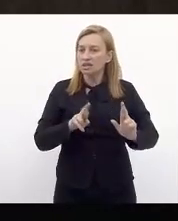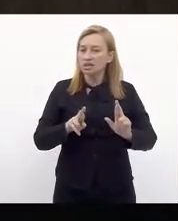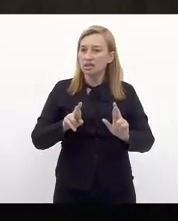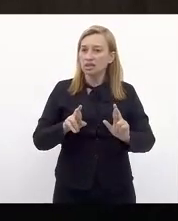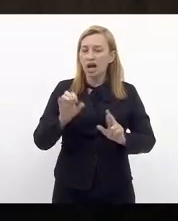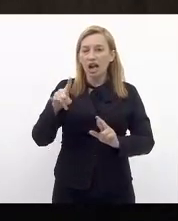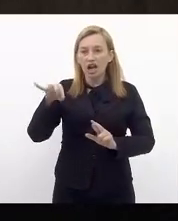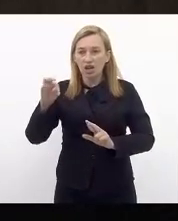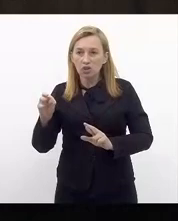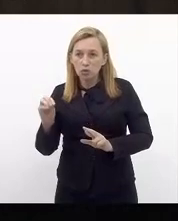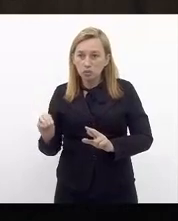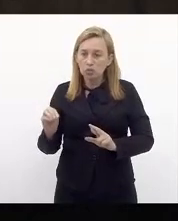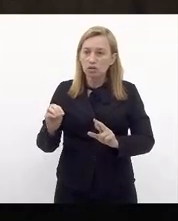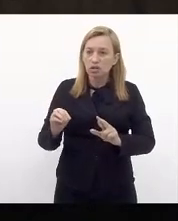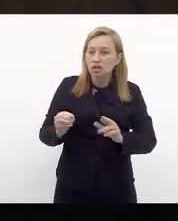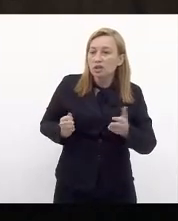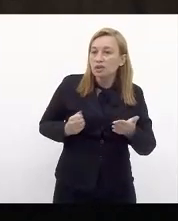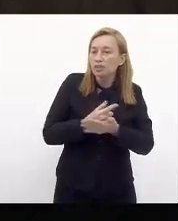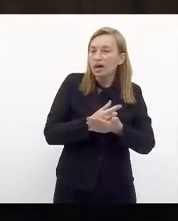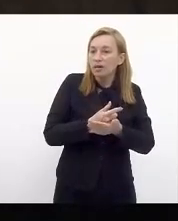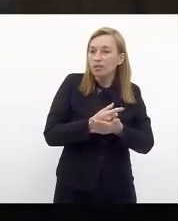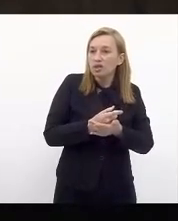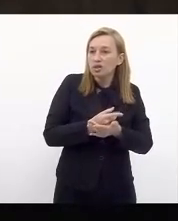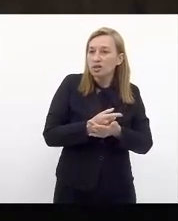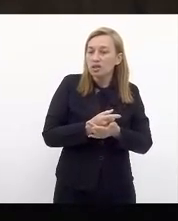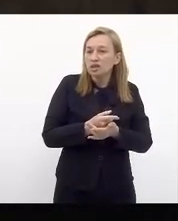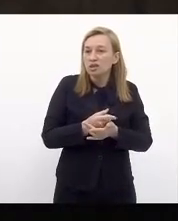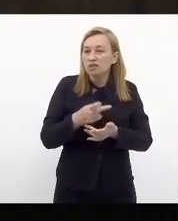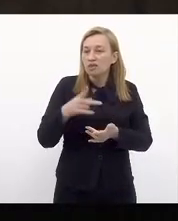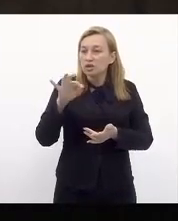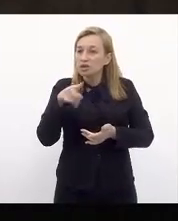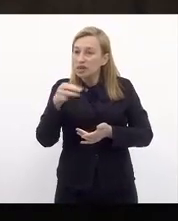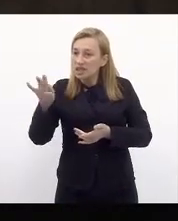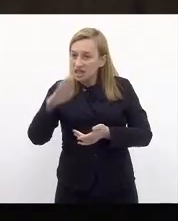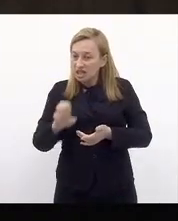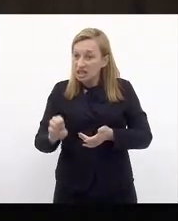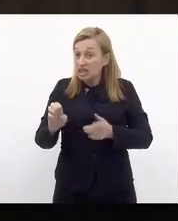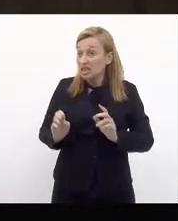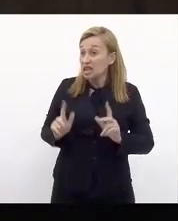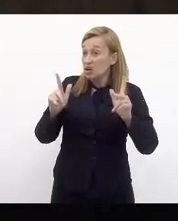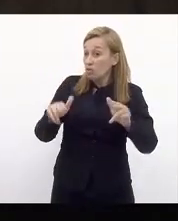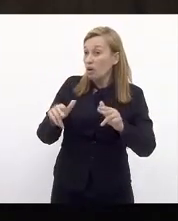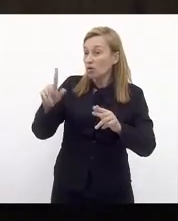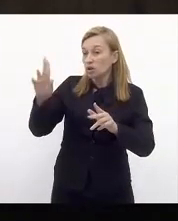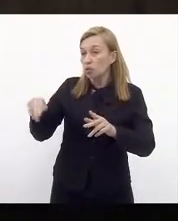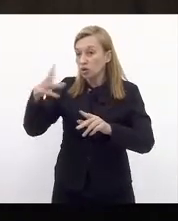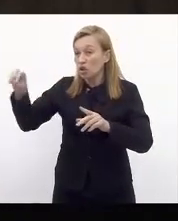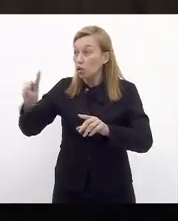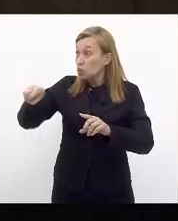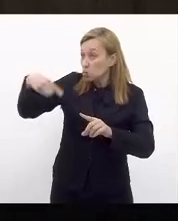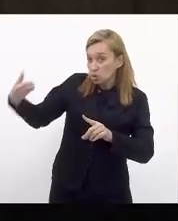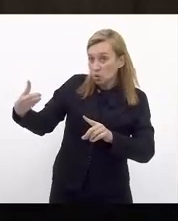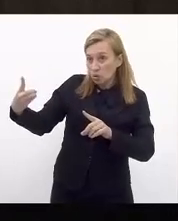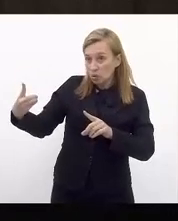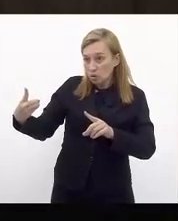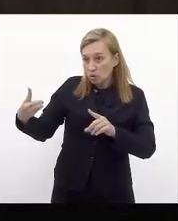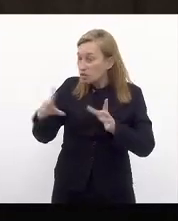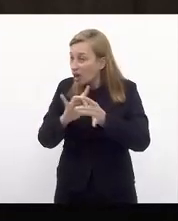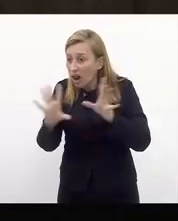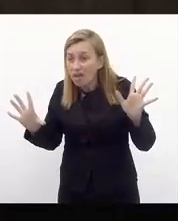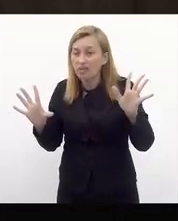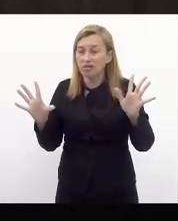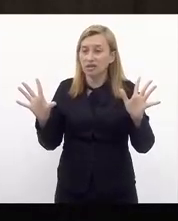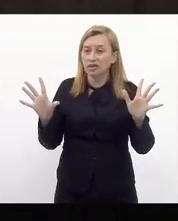em relação à líquidos e de contribuição que ele definiu o a dosimetria tem que ser igual da união e os outros itens a dosimetria tem